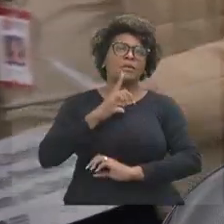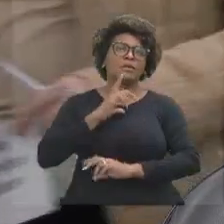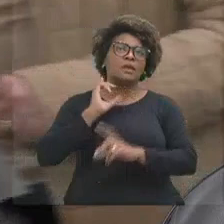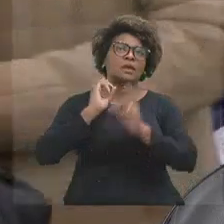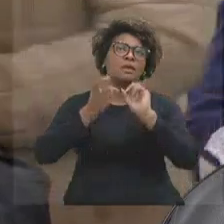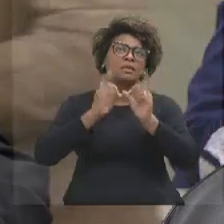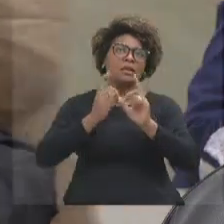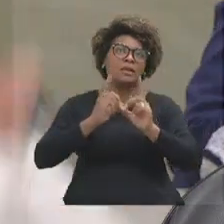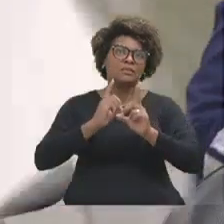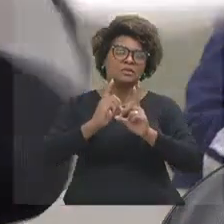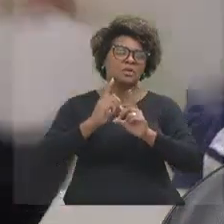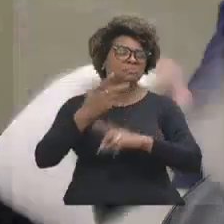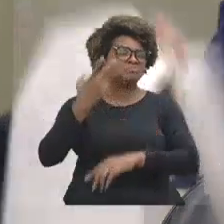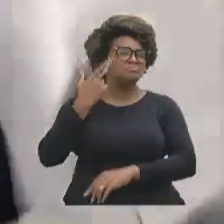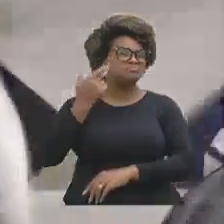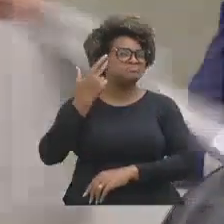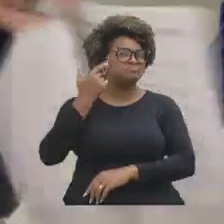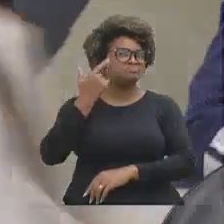ordinárias